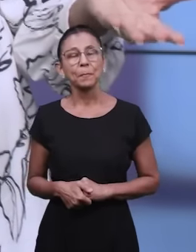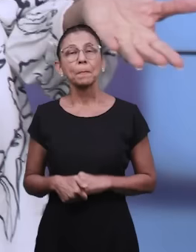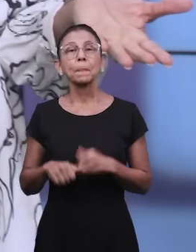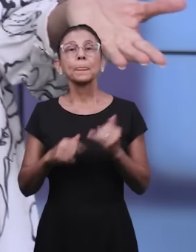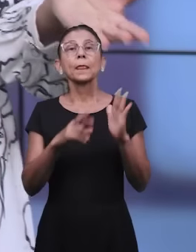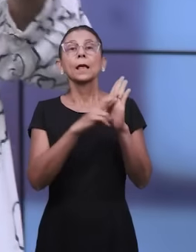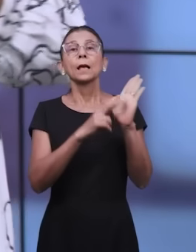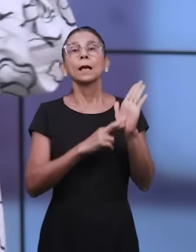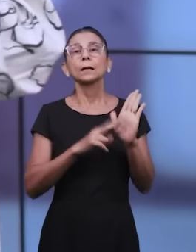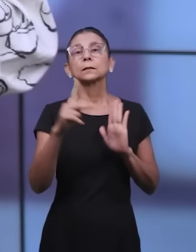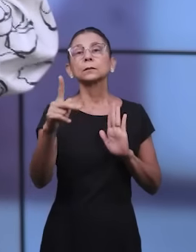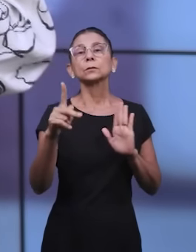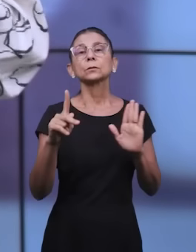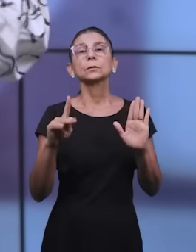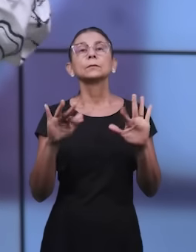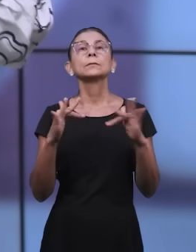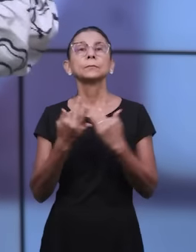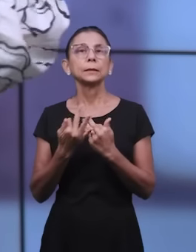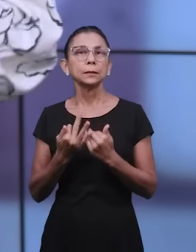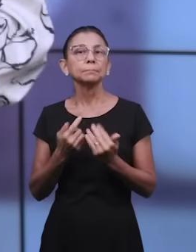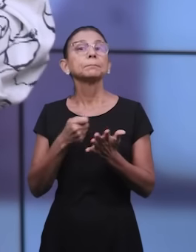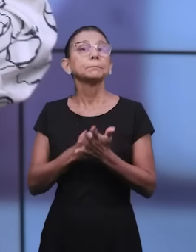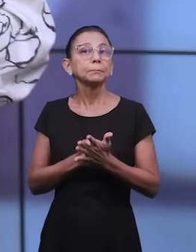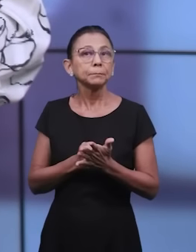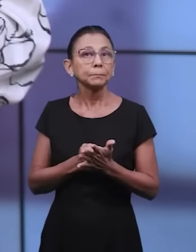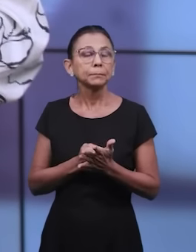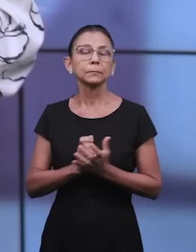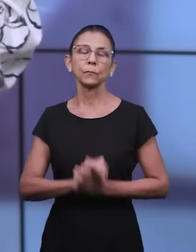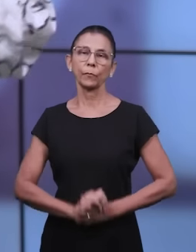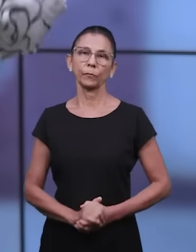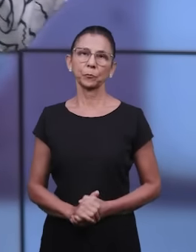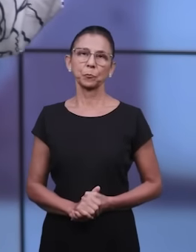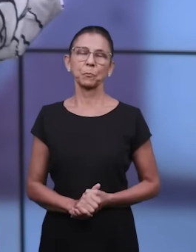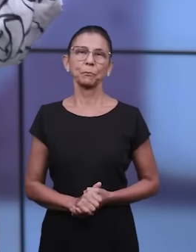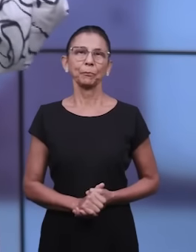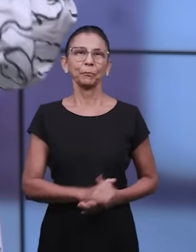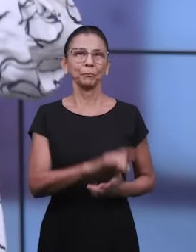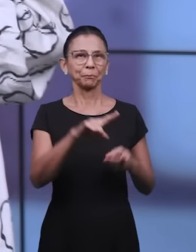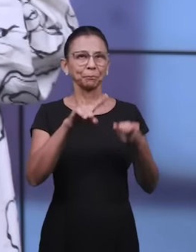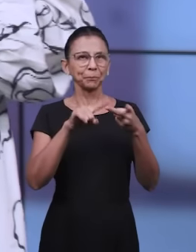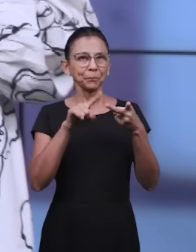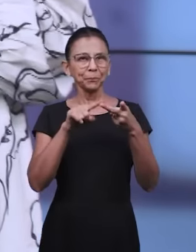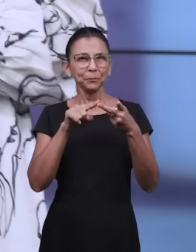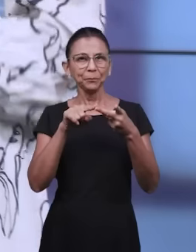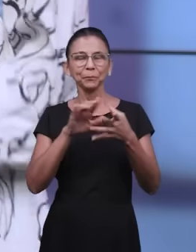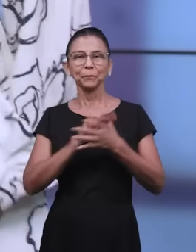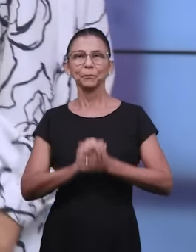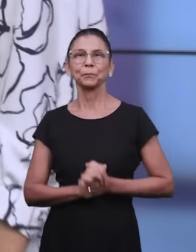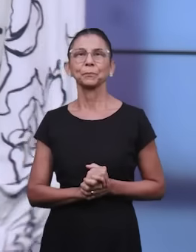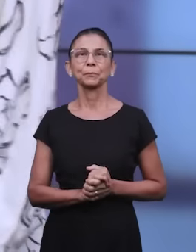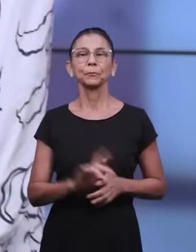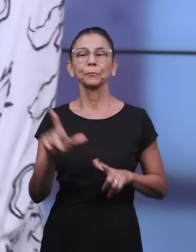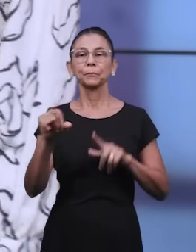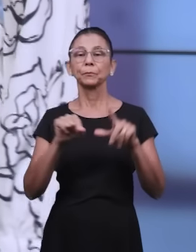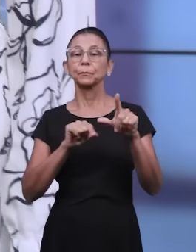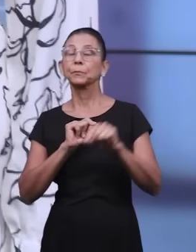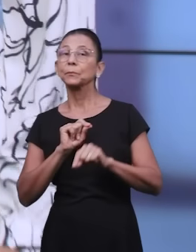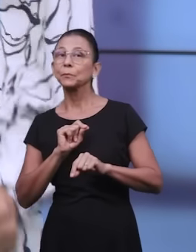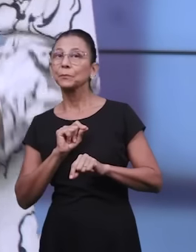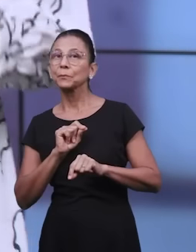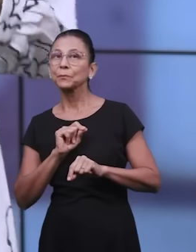as regras da sua casa? Vamos cumprir. O segundo elemento é